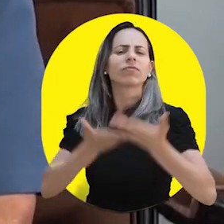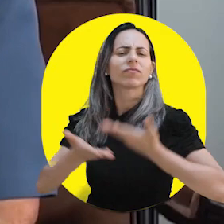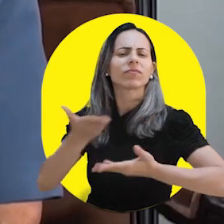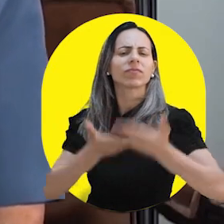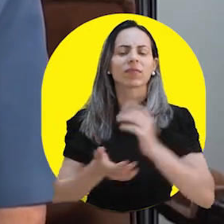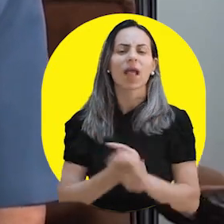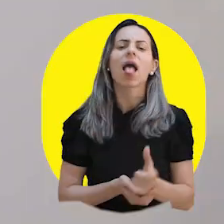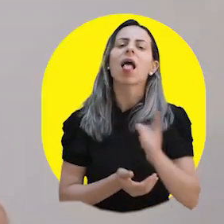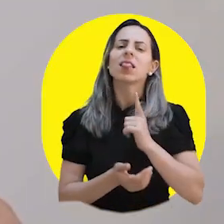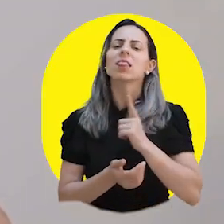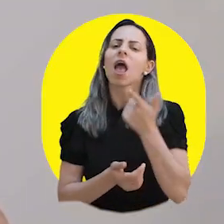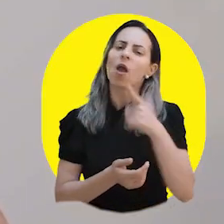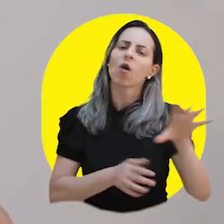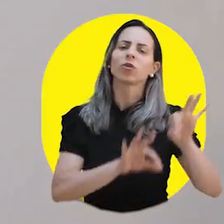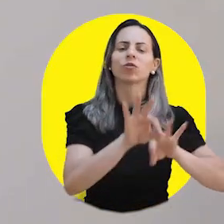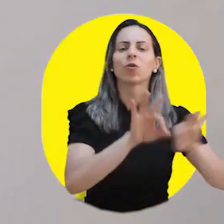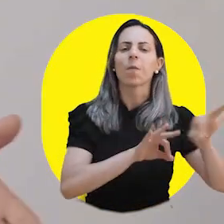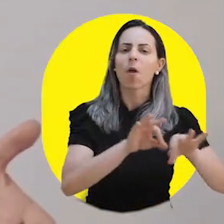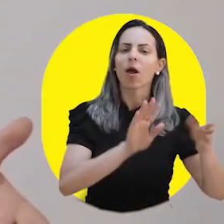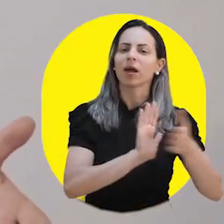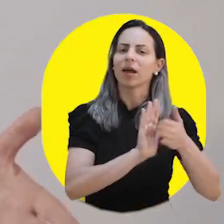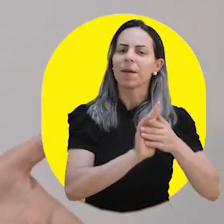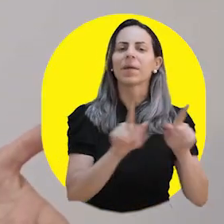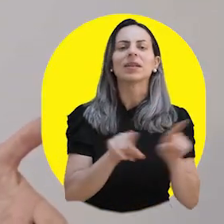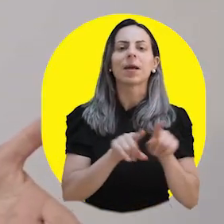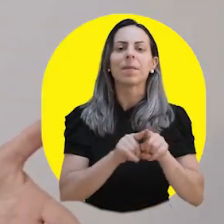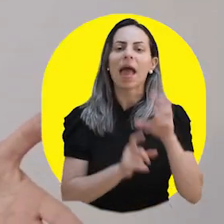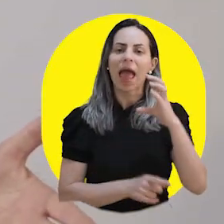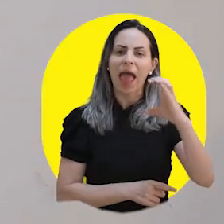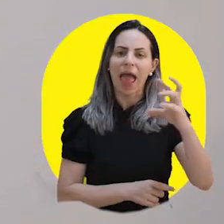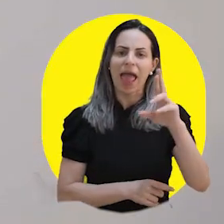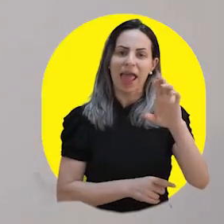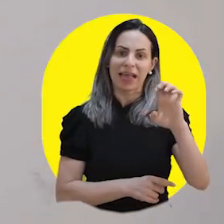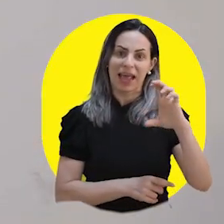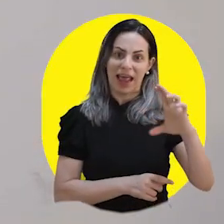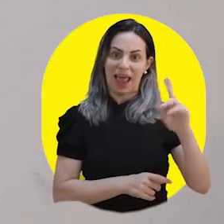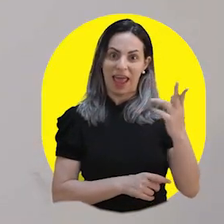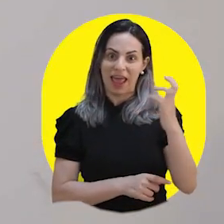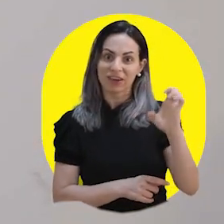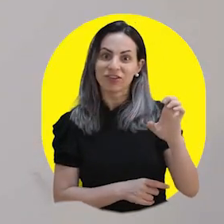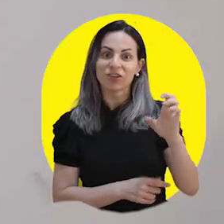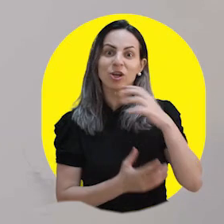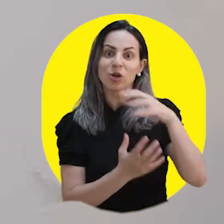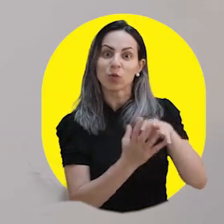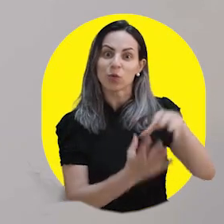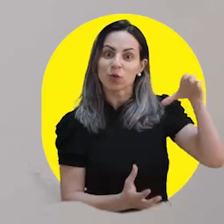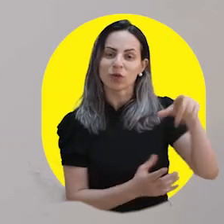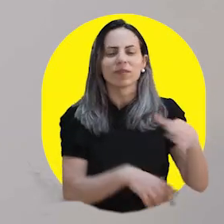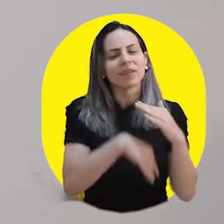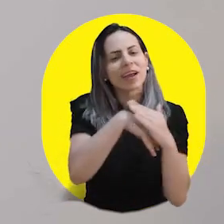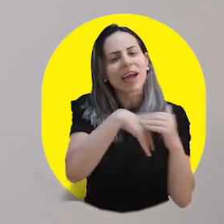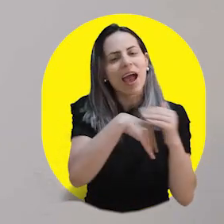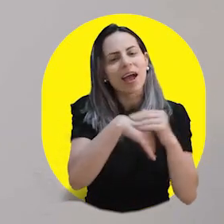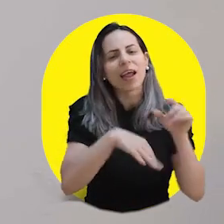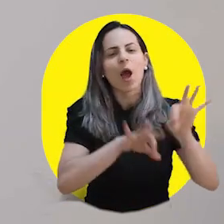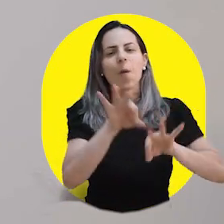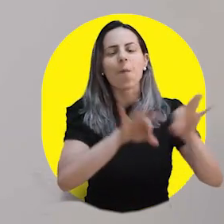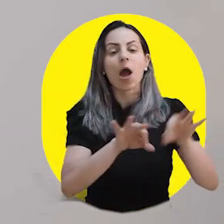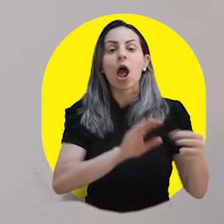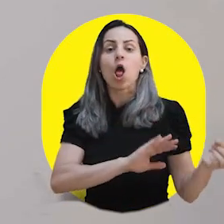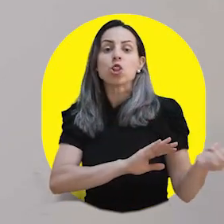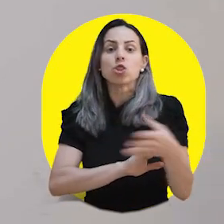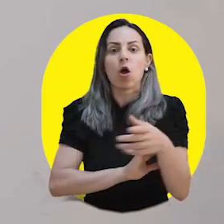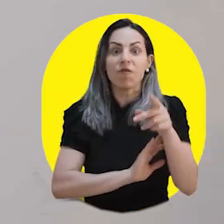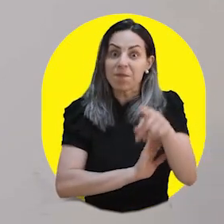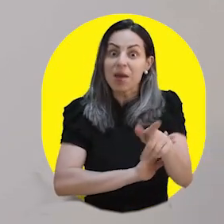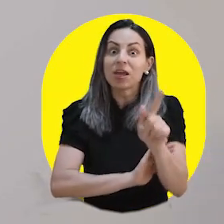Eu acho maravilhoso, né? Tem outros programas, que nem a Creche do Idoso, né? Que a gente deu nome carinhosamente de Creche do Idoso. Hoje, esse